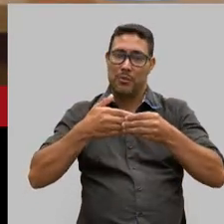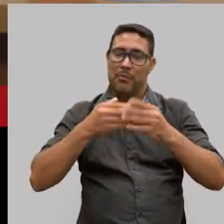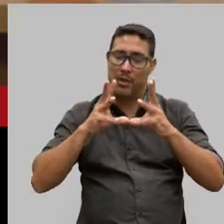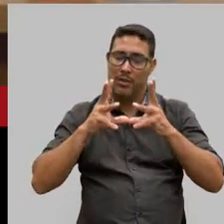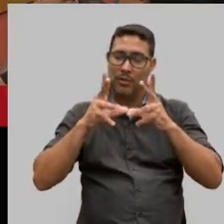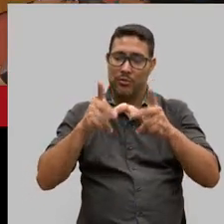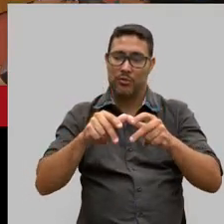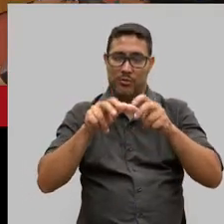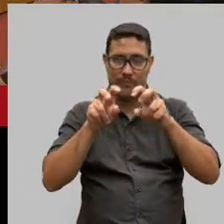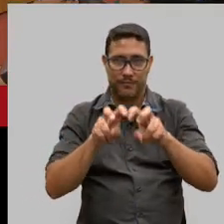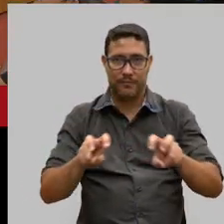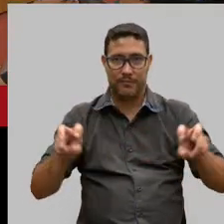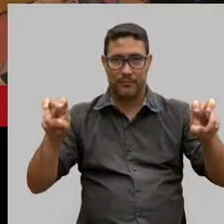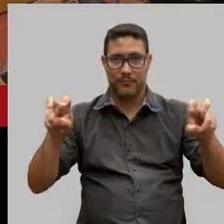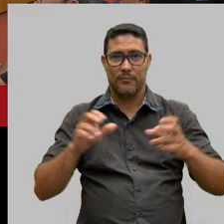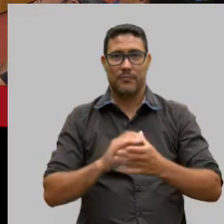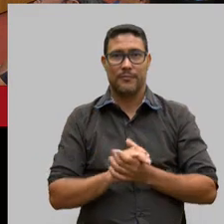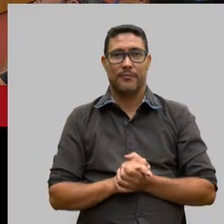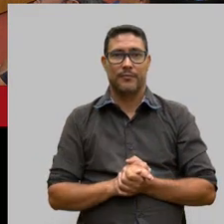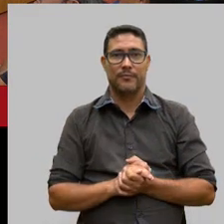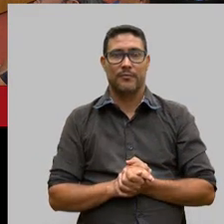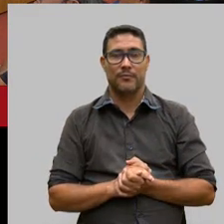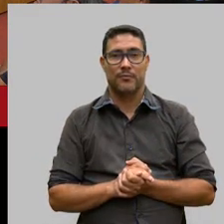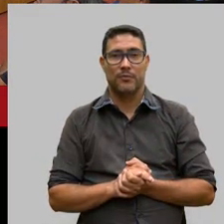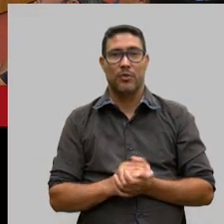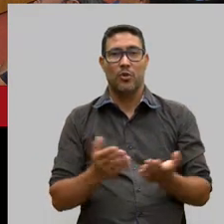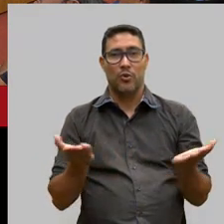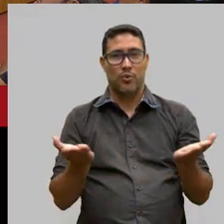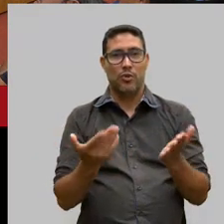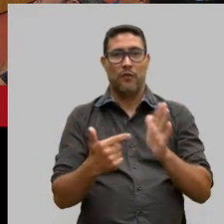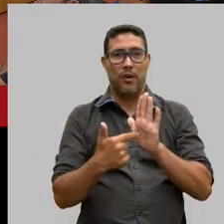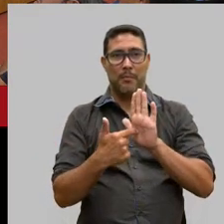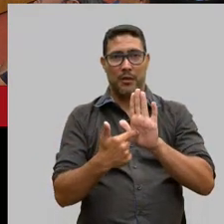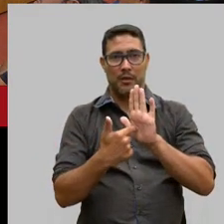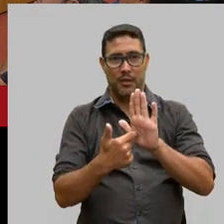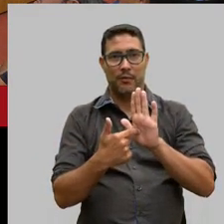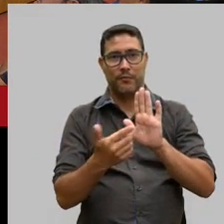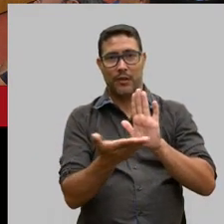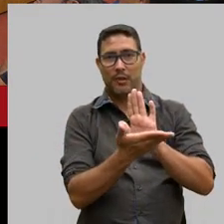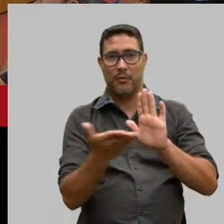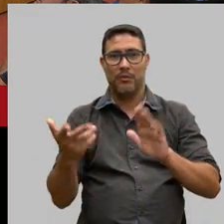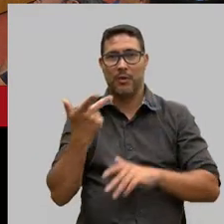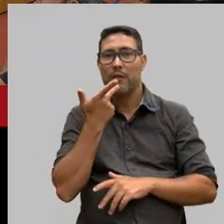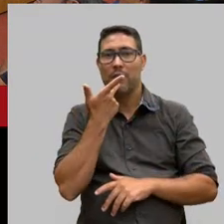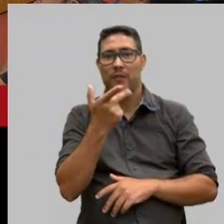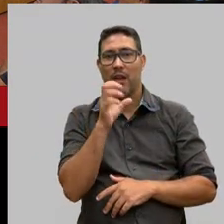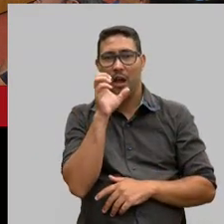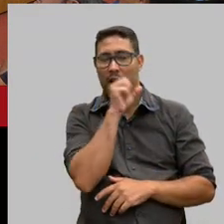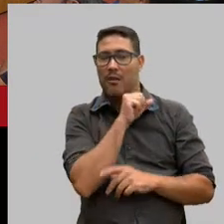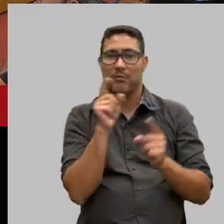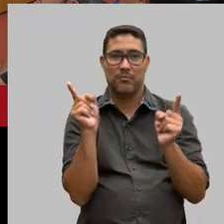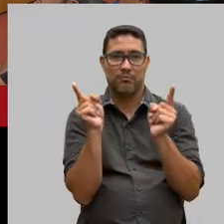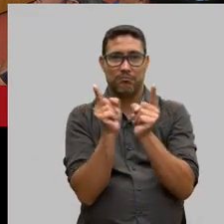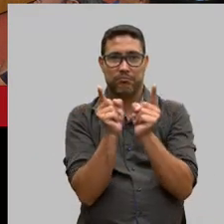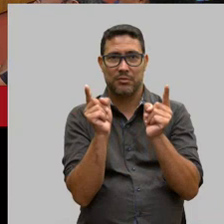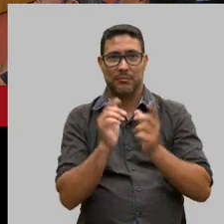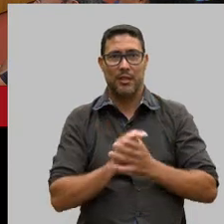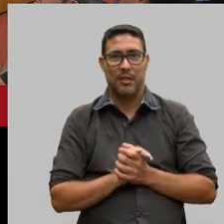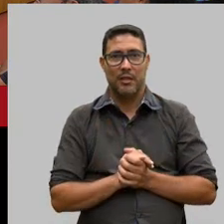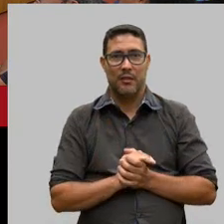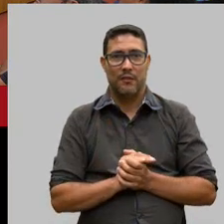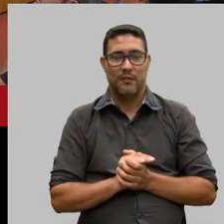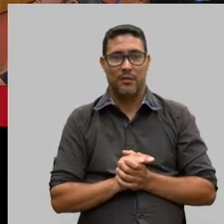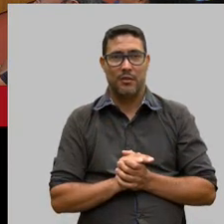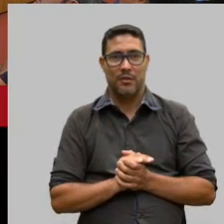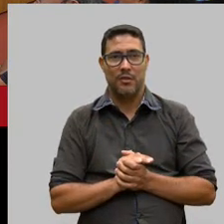banca eu vou né apresentar aqui para vocês de uma forma bem breve já tranquiliza a todos tá trazer